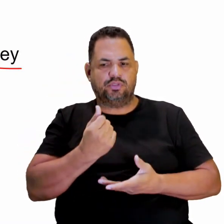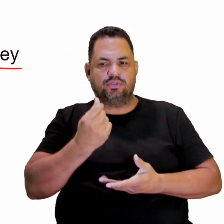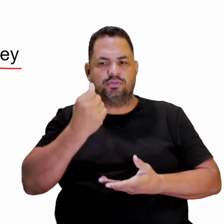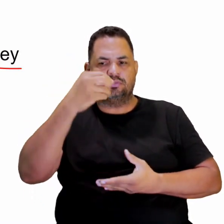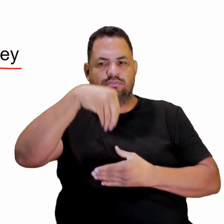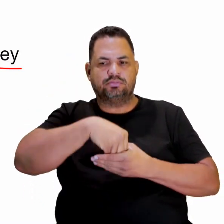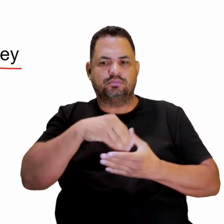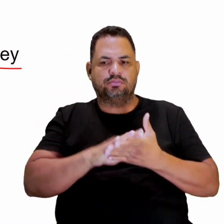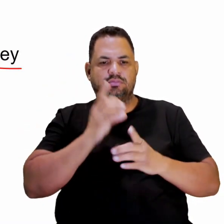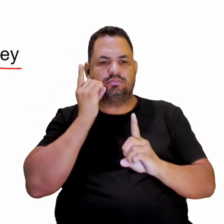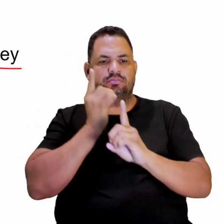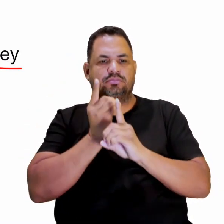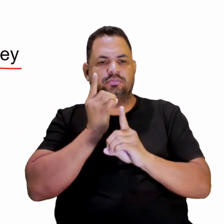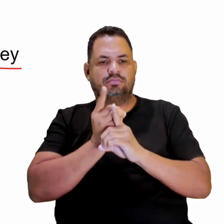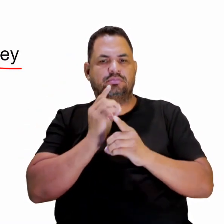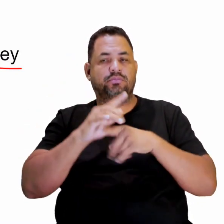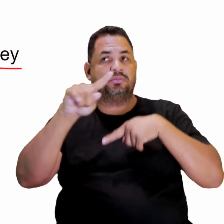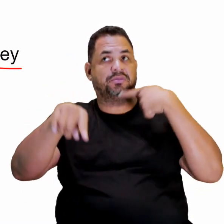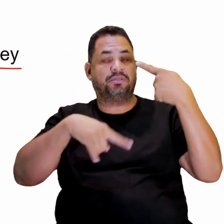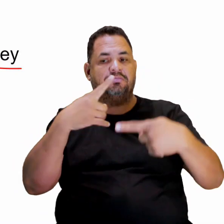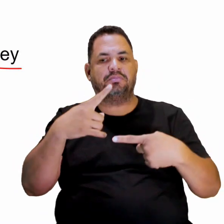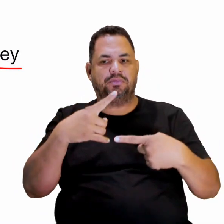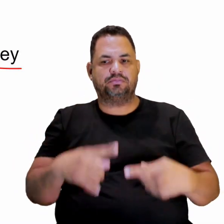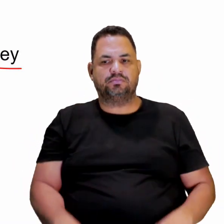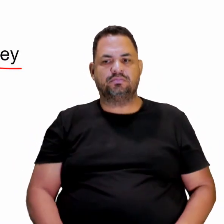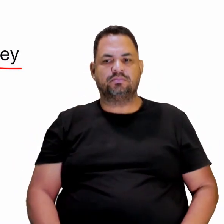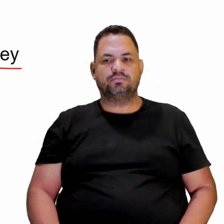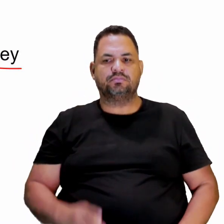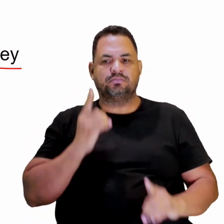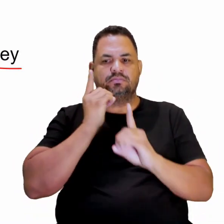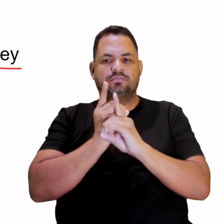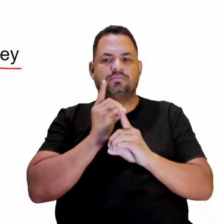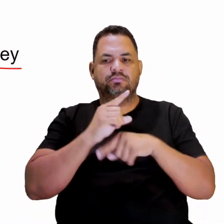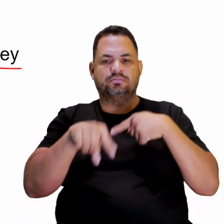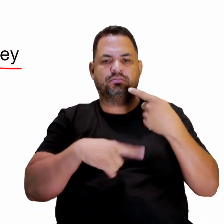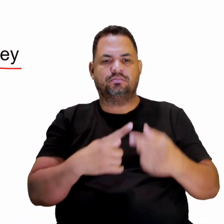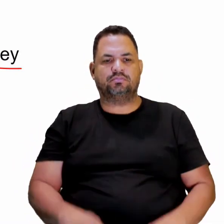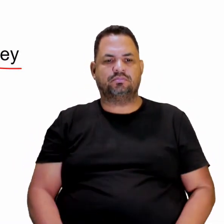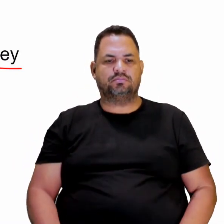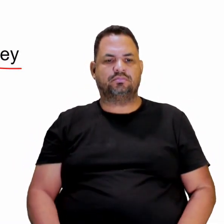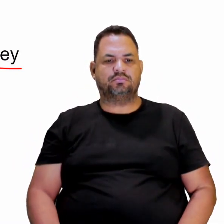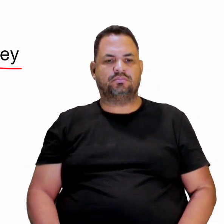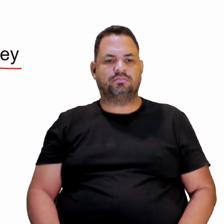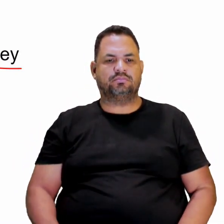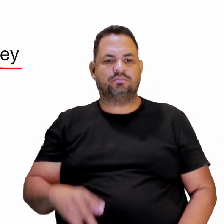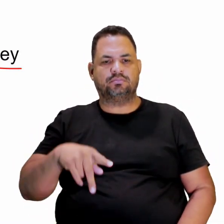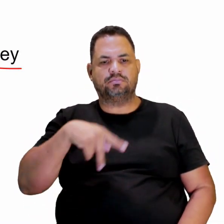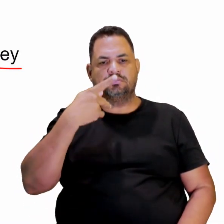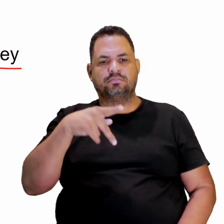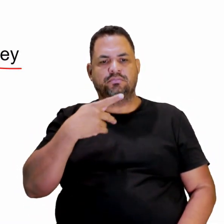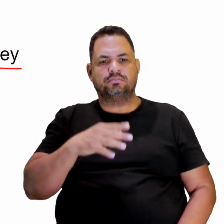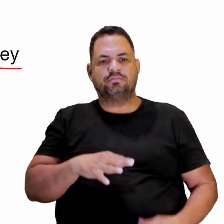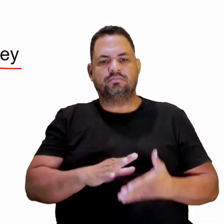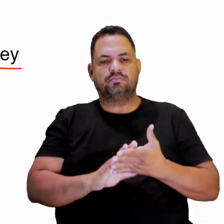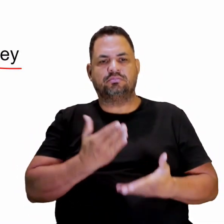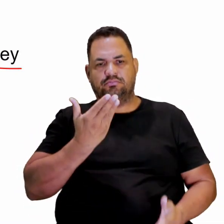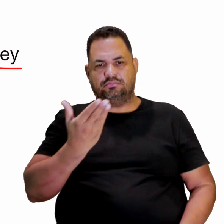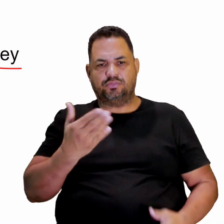mochila. Foi achado mais tarde. Então, the bag. E aí você está falando sobre a